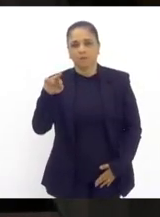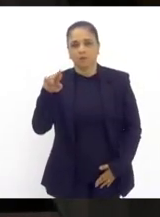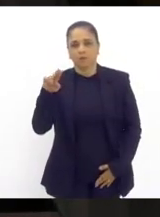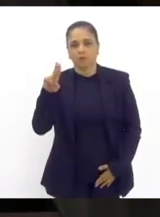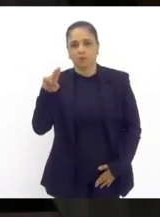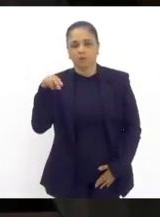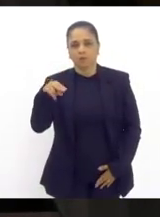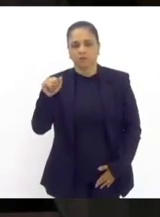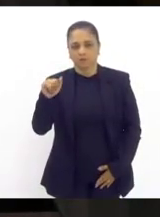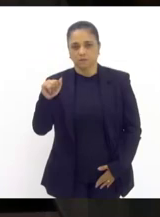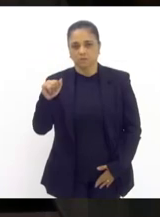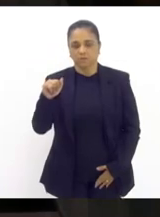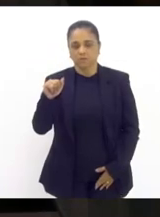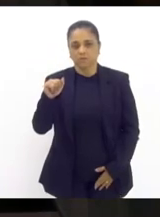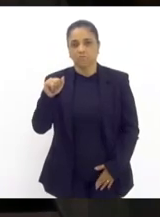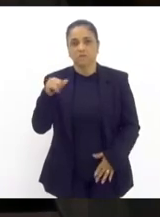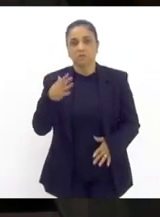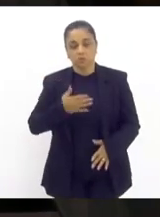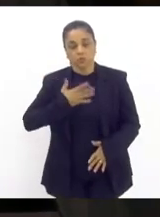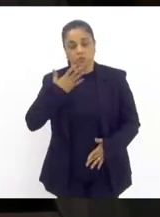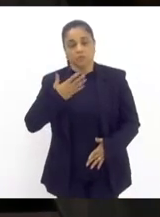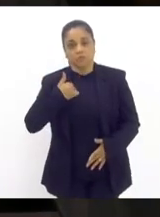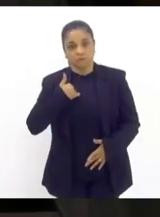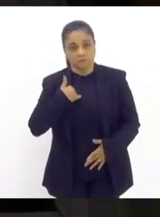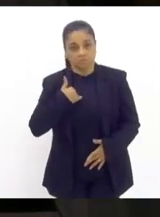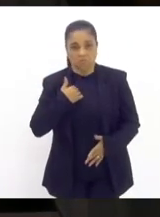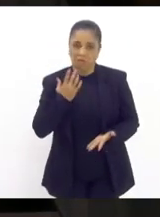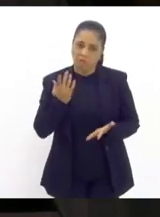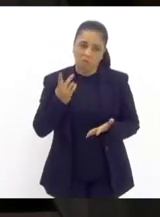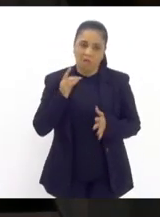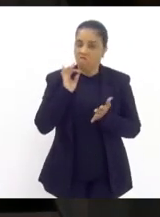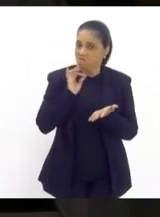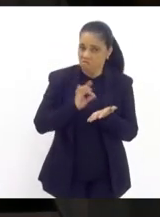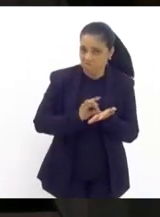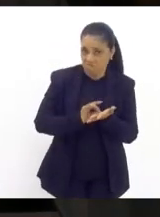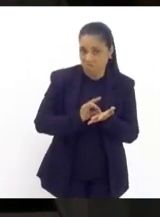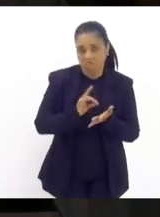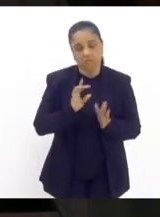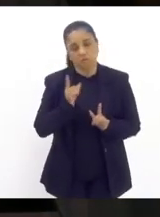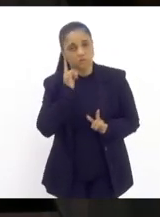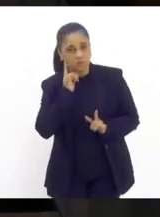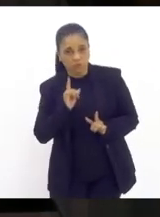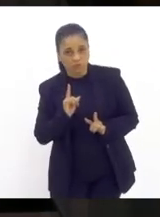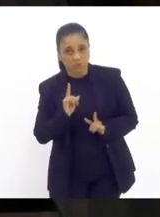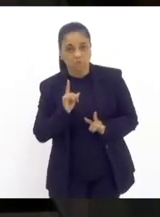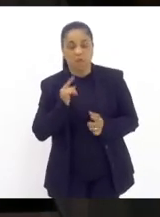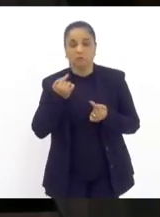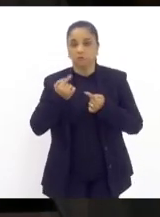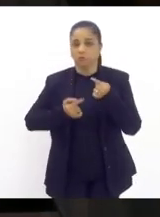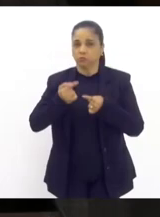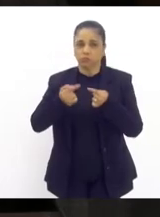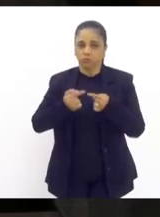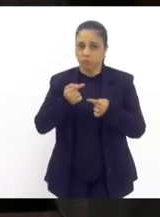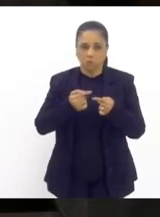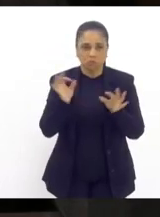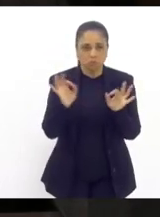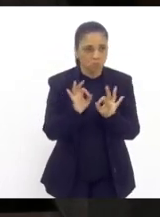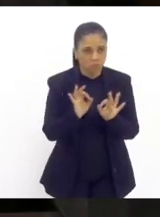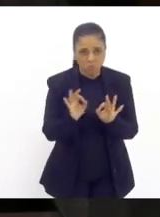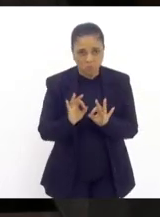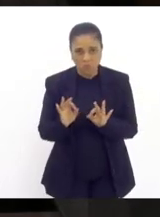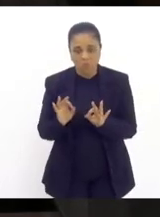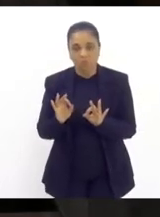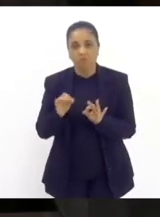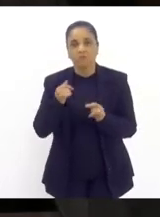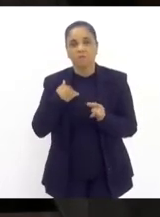causou a surpresa primeiro não estou afirmando que isso seja feito mas eu não vi nenhuma discussão sobre o assunto mas diante